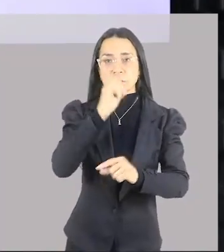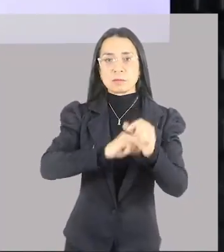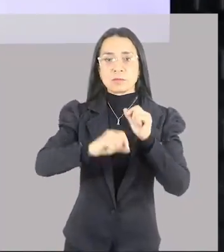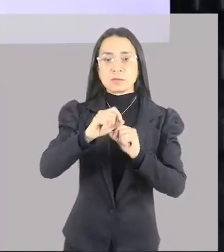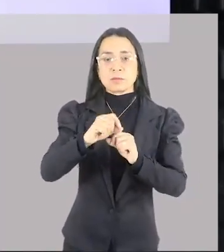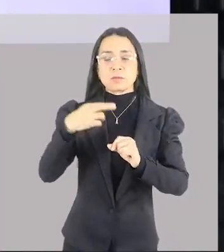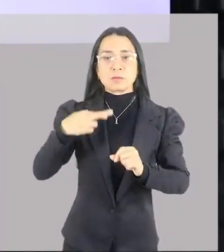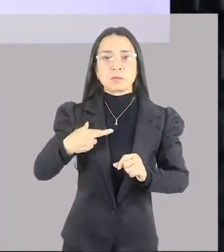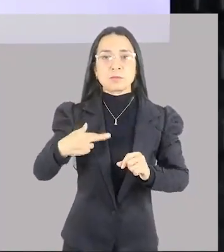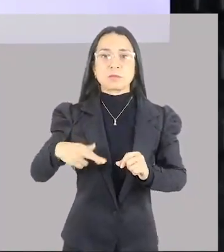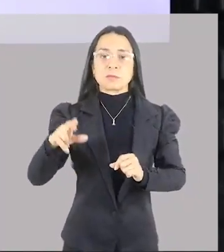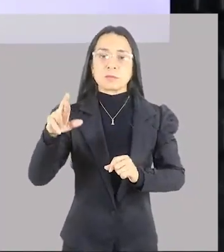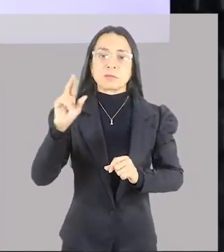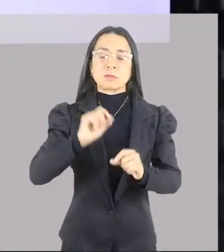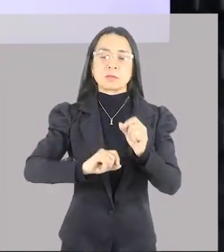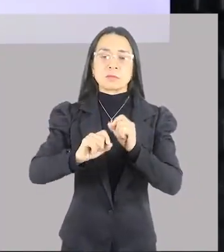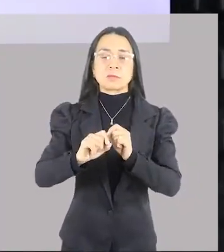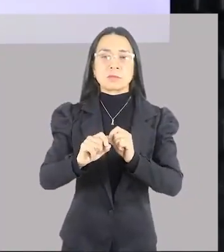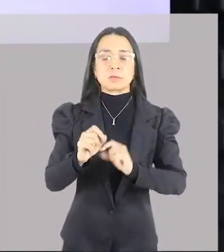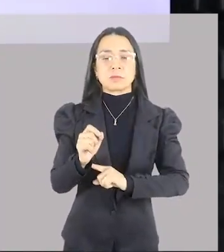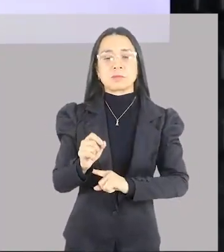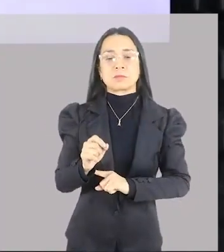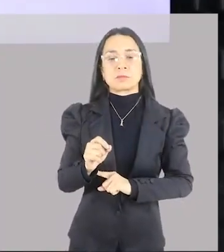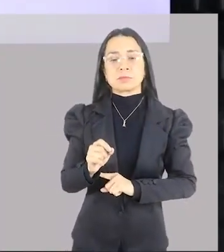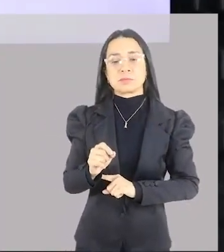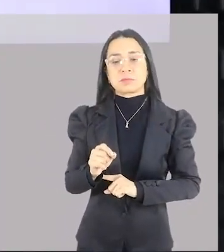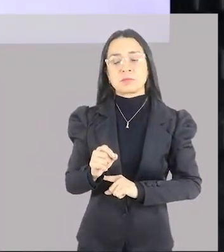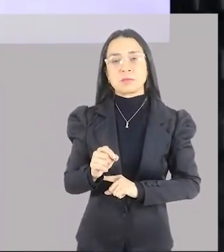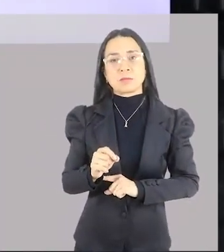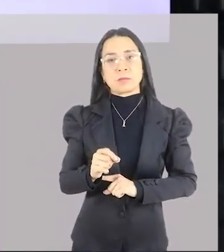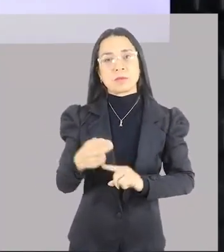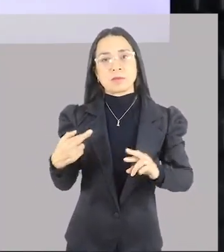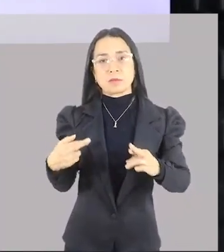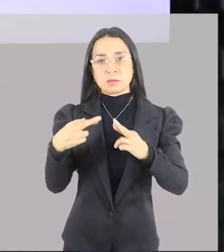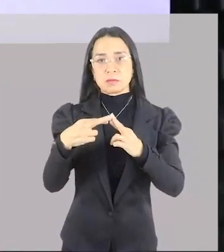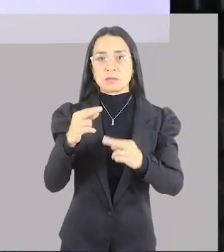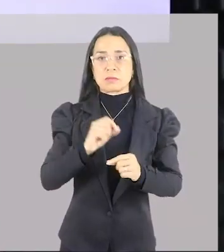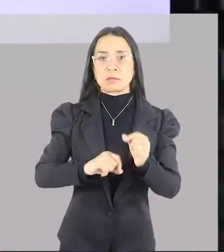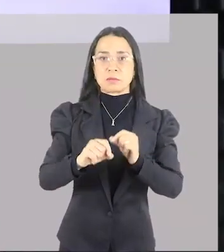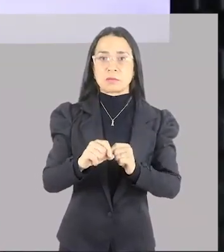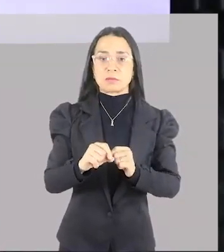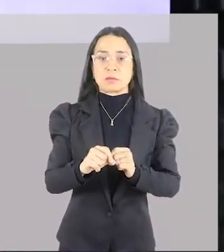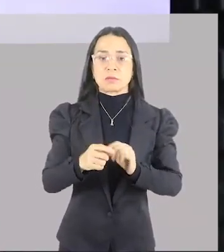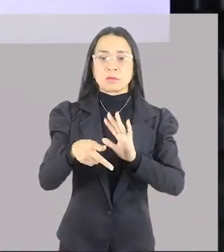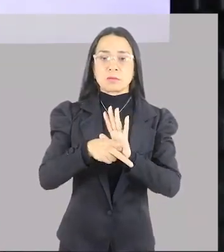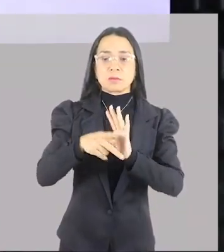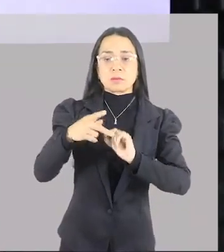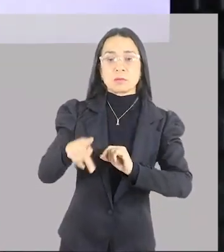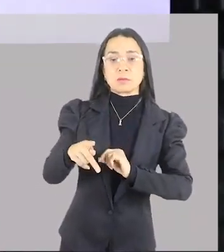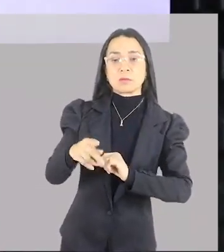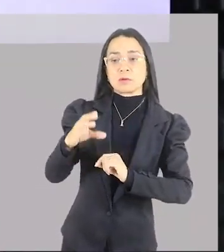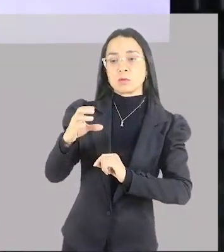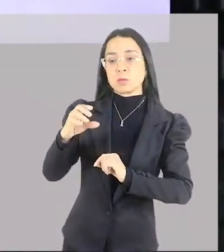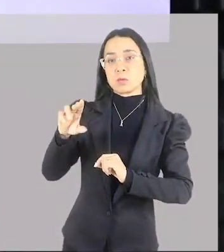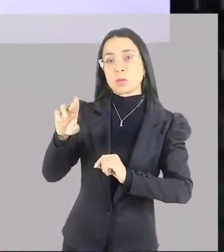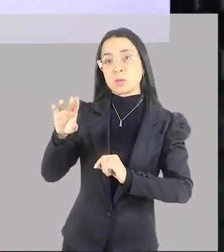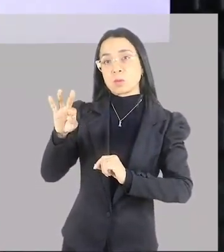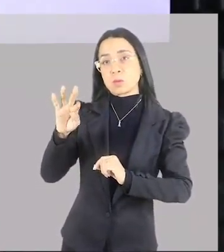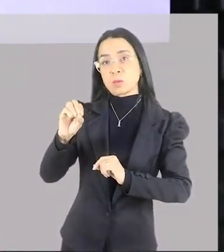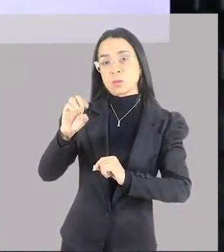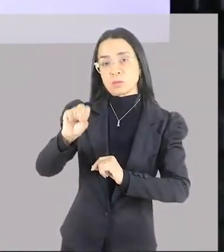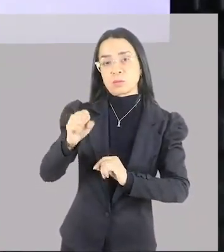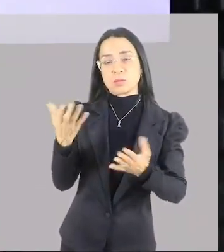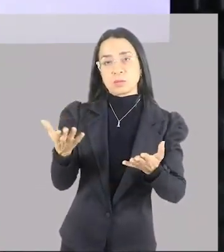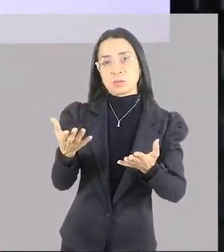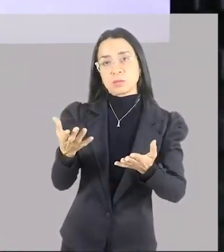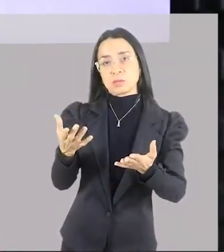de religiosidade, né? Das referências dos seus cultos, né? Das referências dos